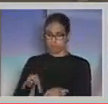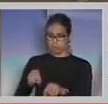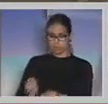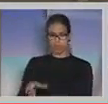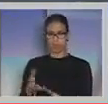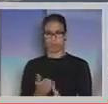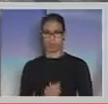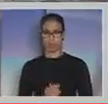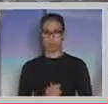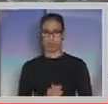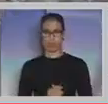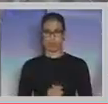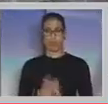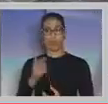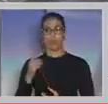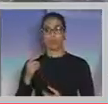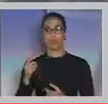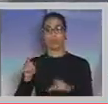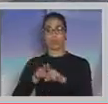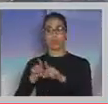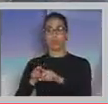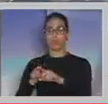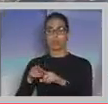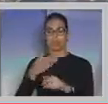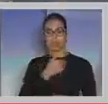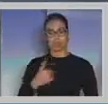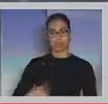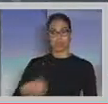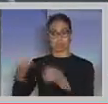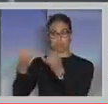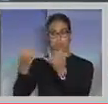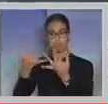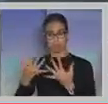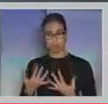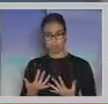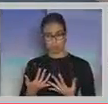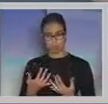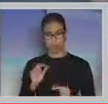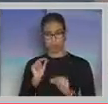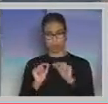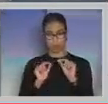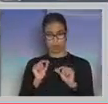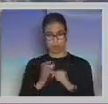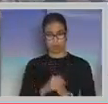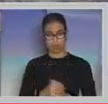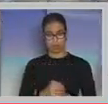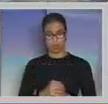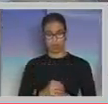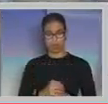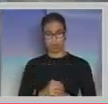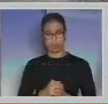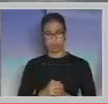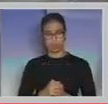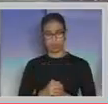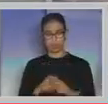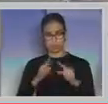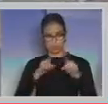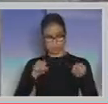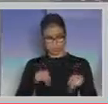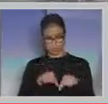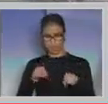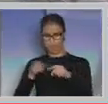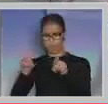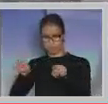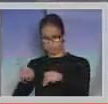presidente e uma outra justificativa da do governo é de que a esses espaços